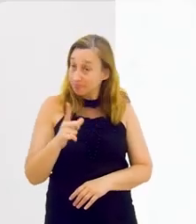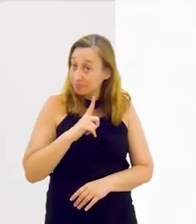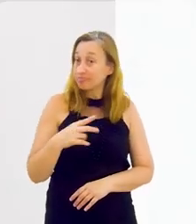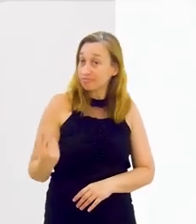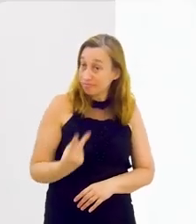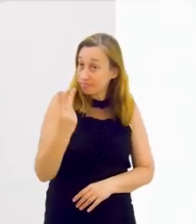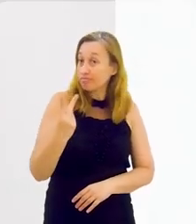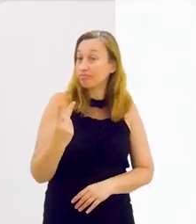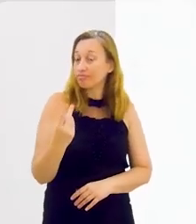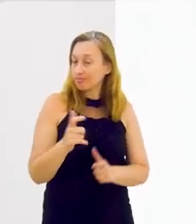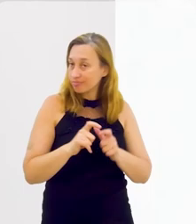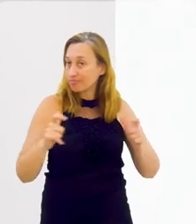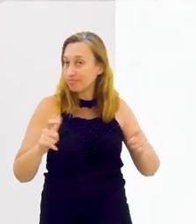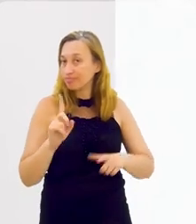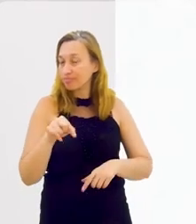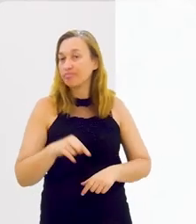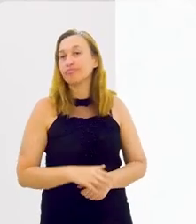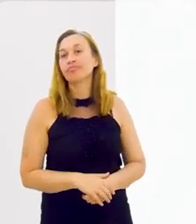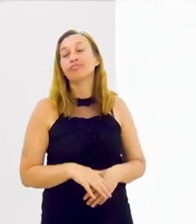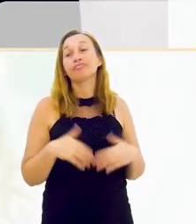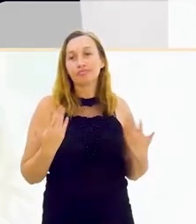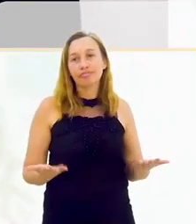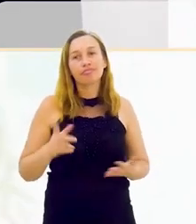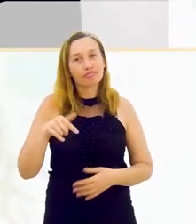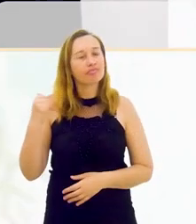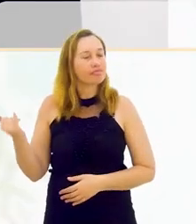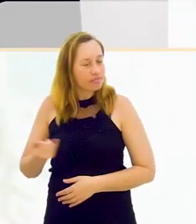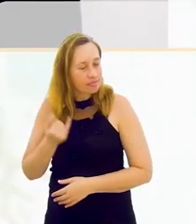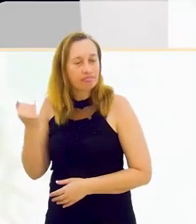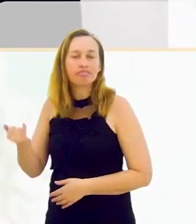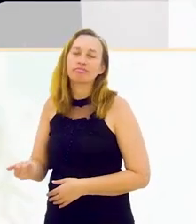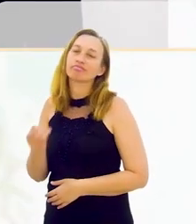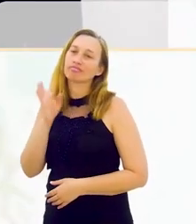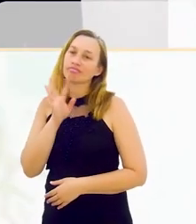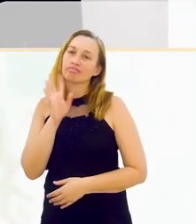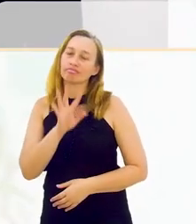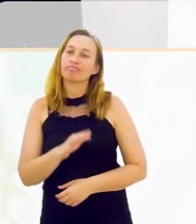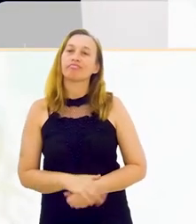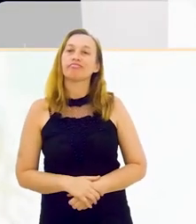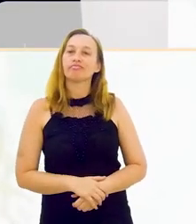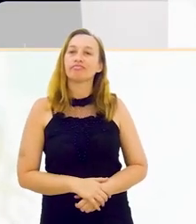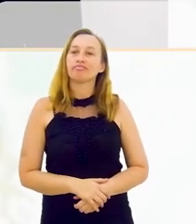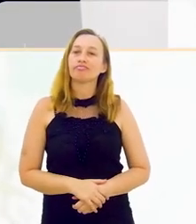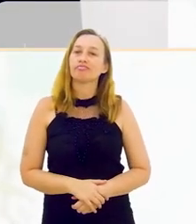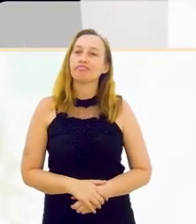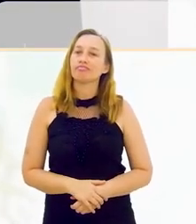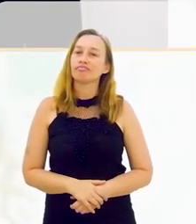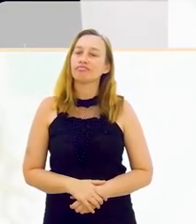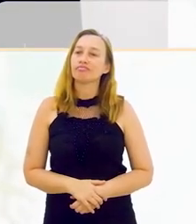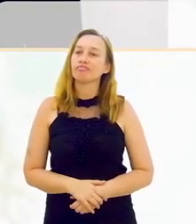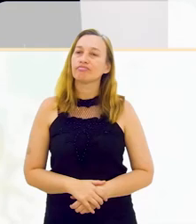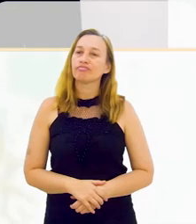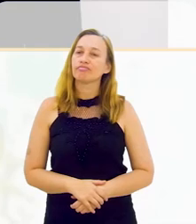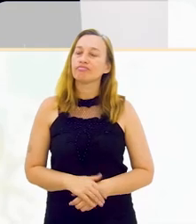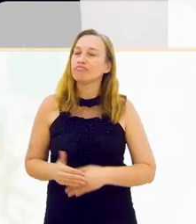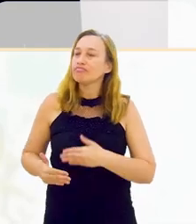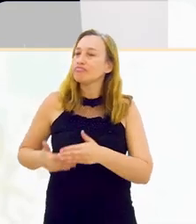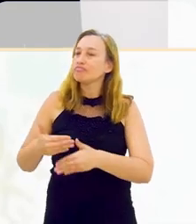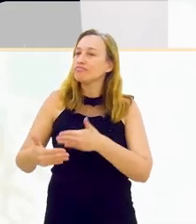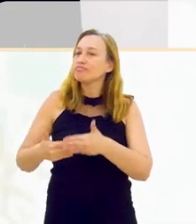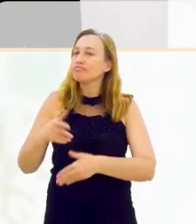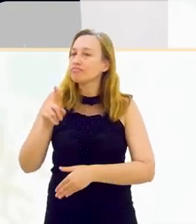eles tem um valor muito alto, né? Então, isso é muito, muito bacana mesmo.